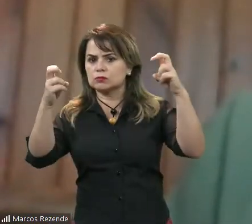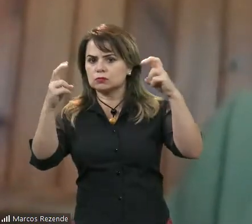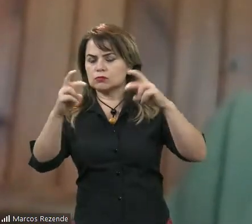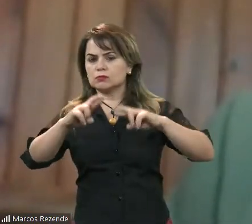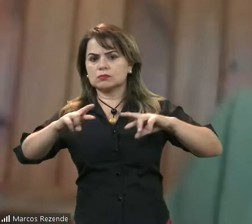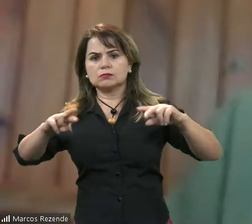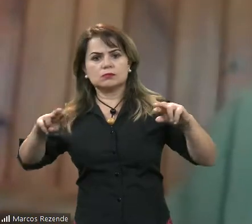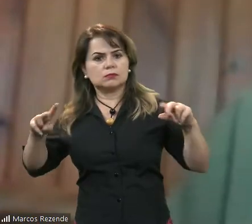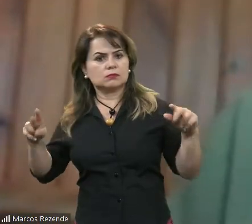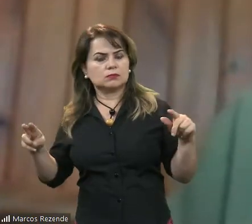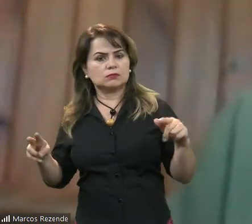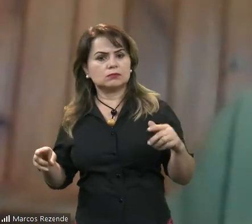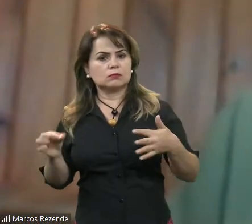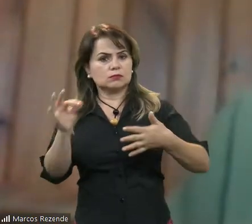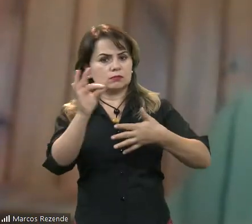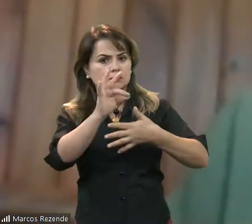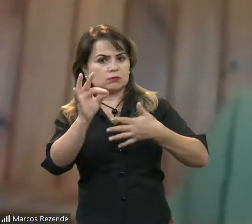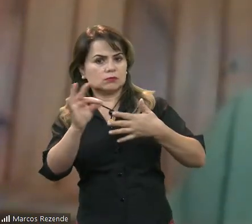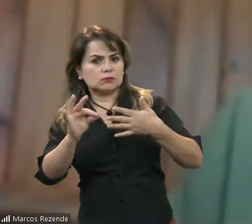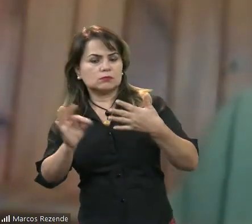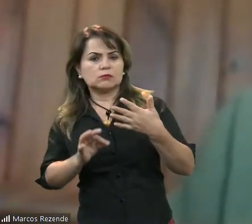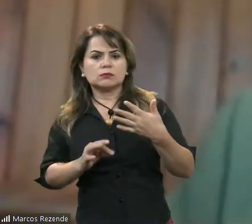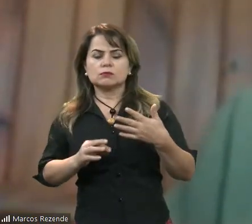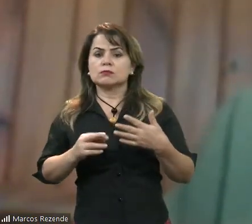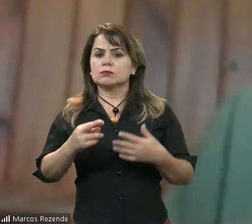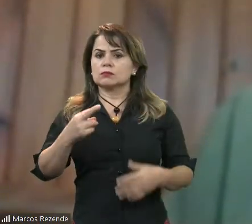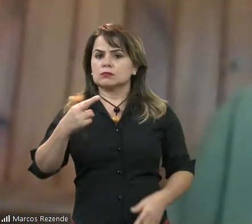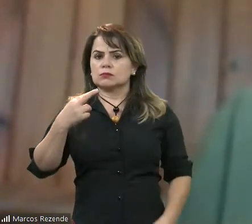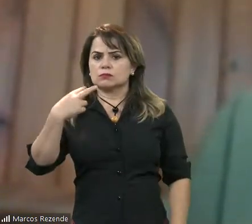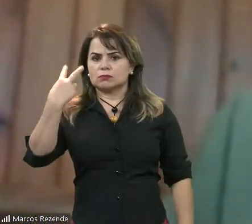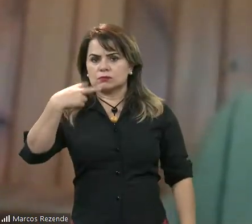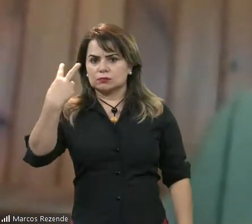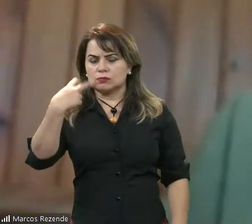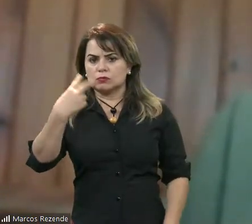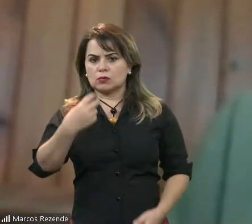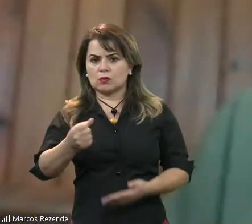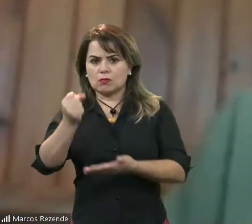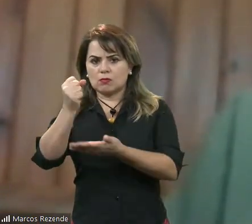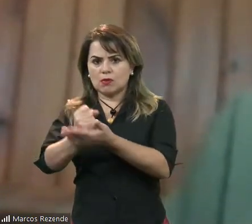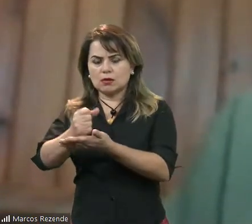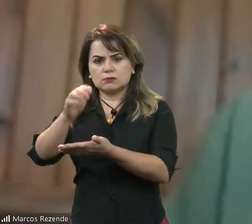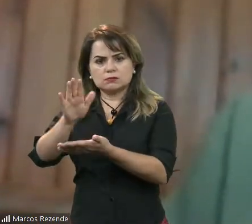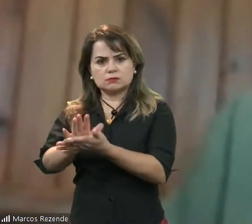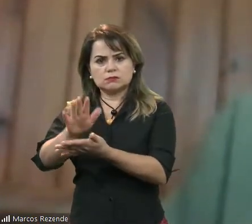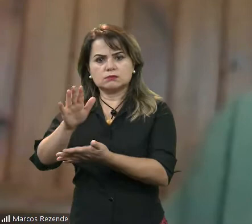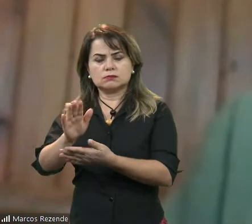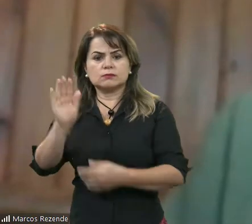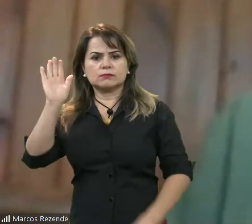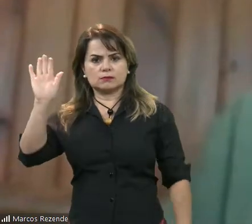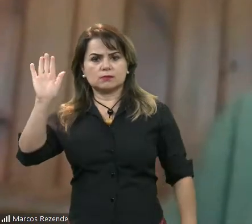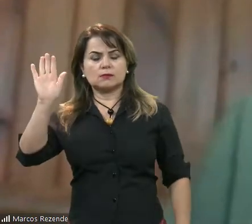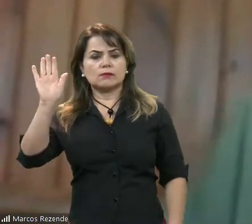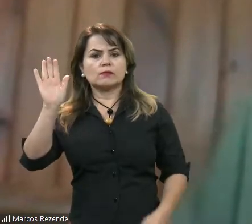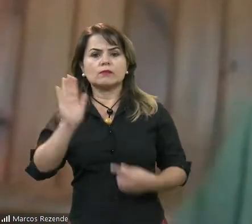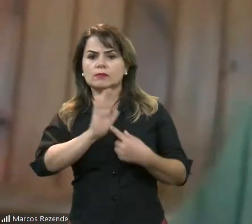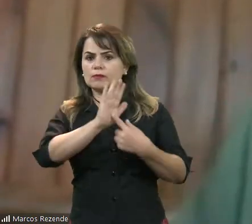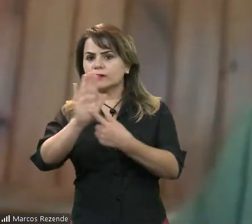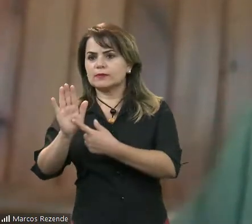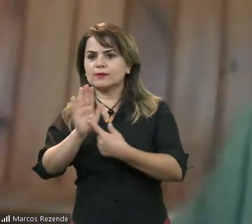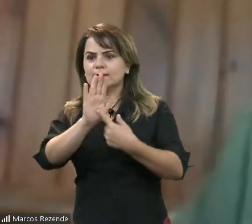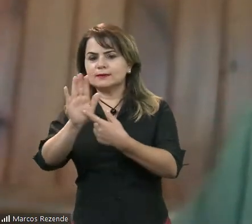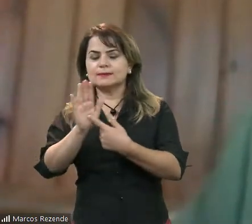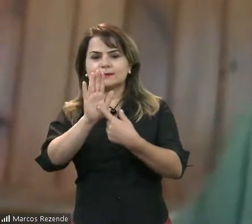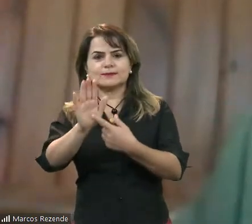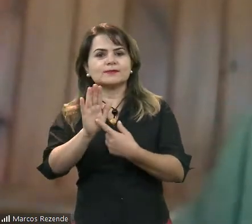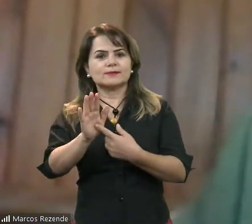vereadores deverão clicar no botão levantar a mão. O sistema, portanto, permite que a presidência